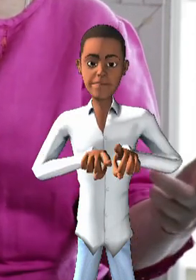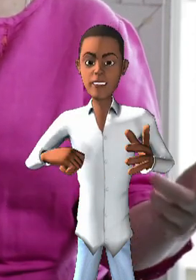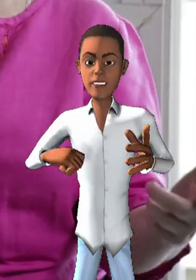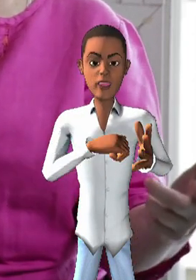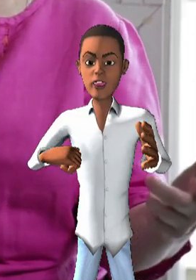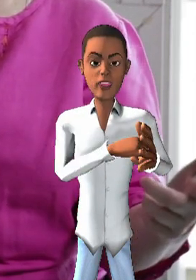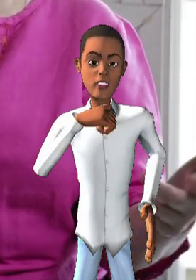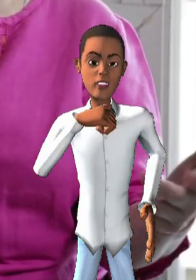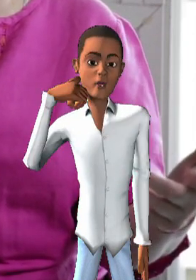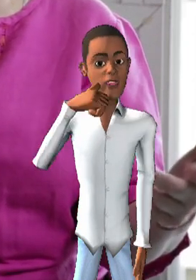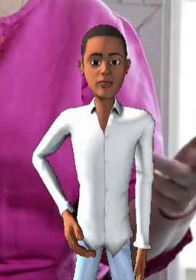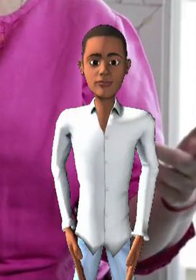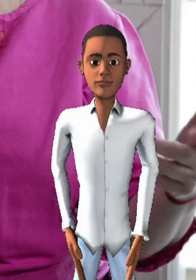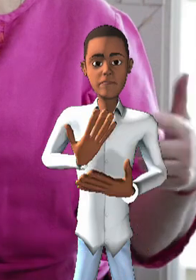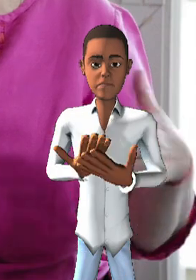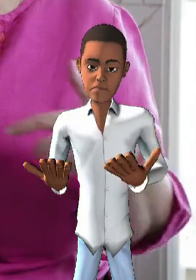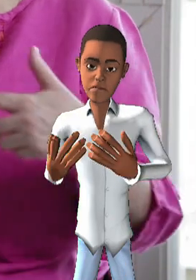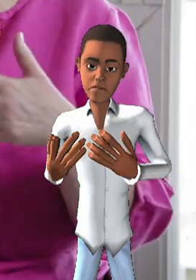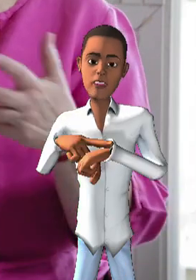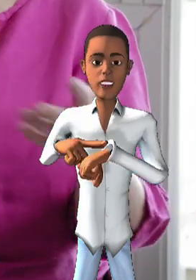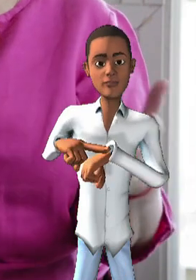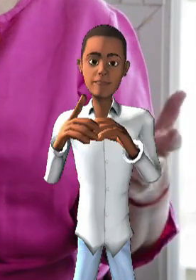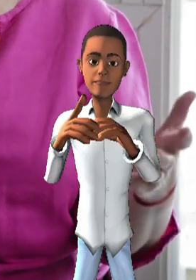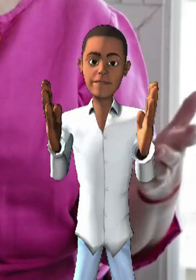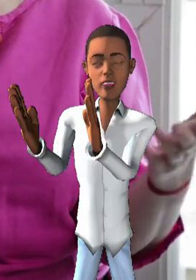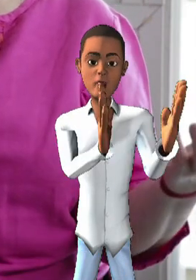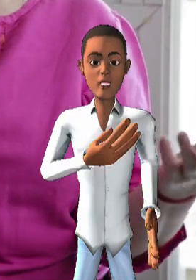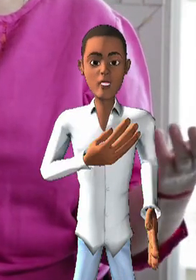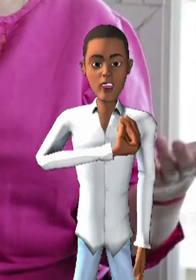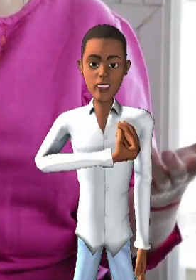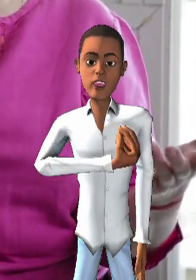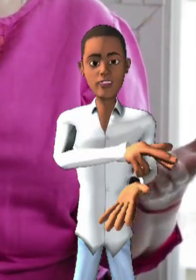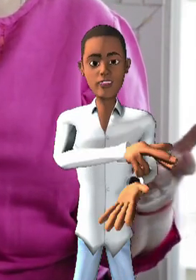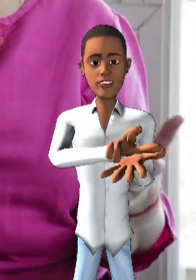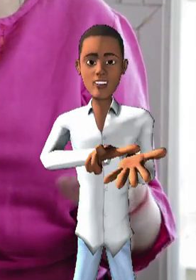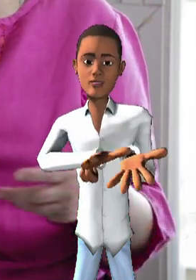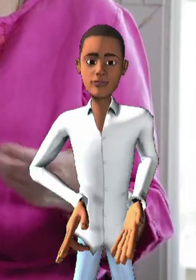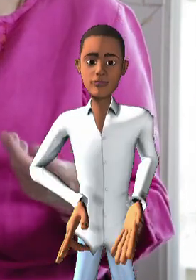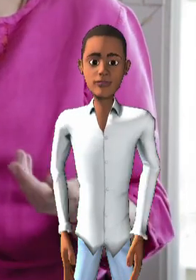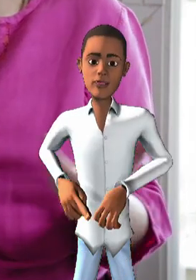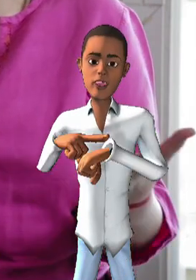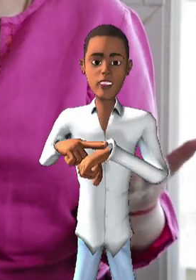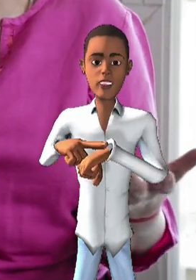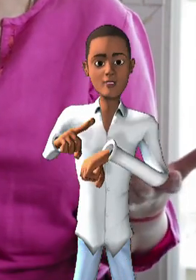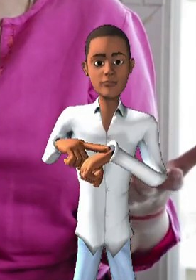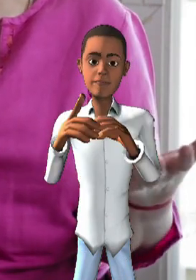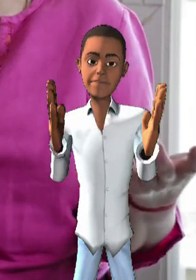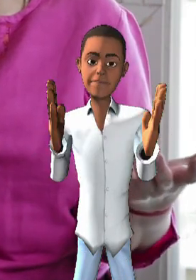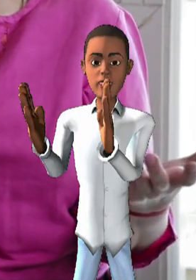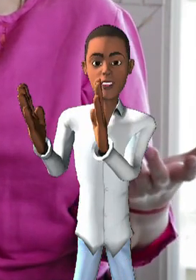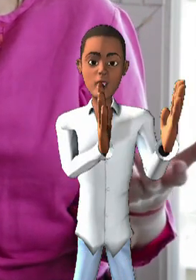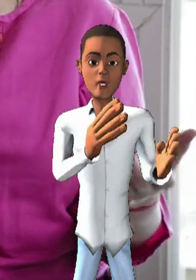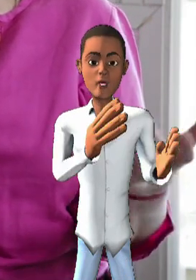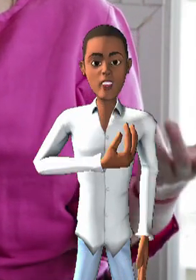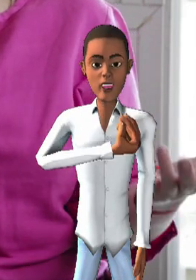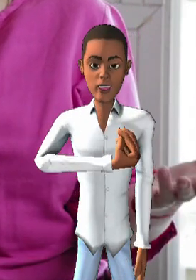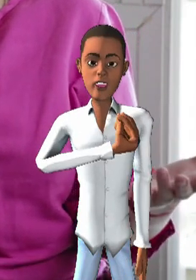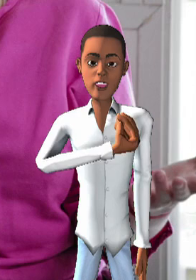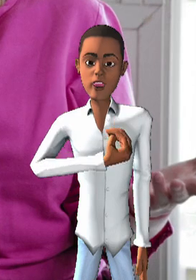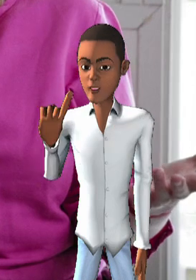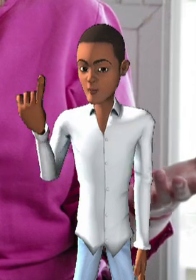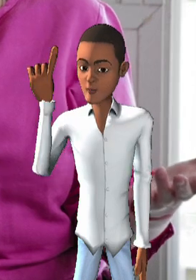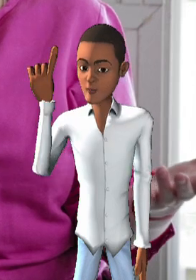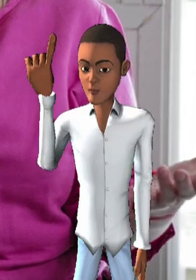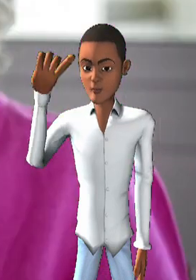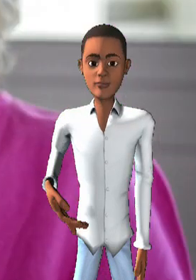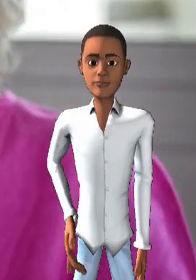matando entre eles, estão matando e agredindo as mulheres, e estão perdendo uma série de coisas que são parte da vida cotidiana que são